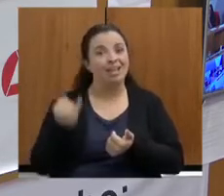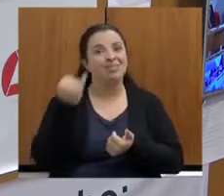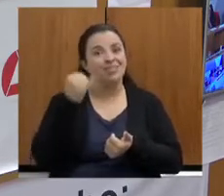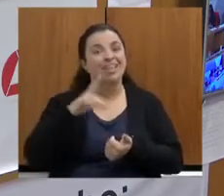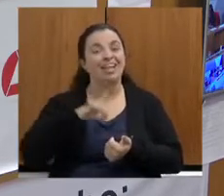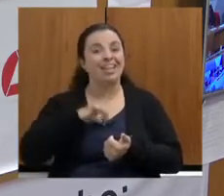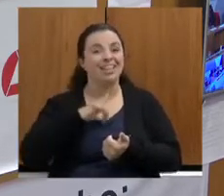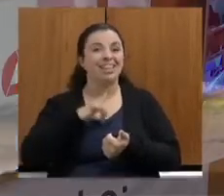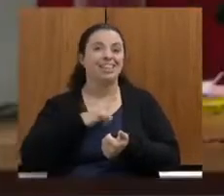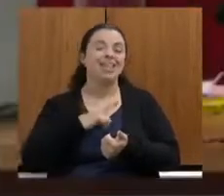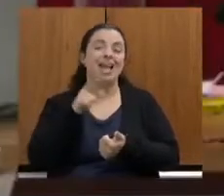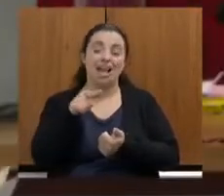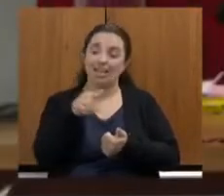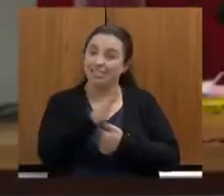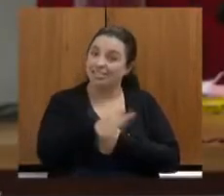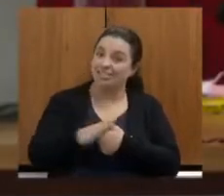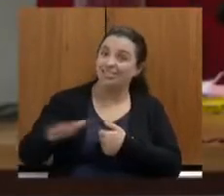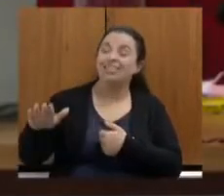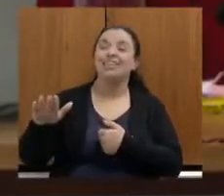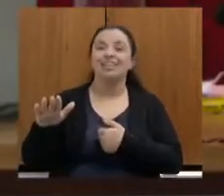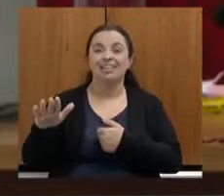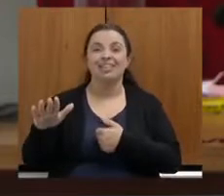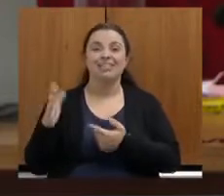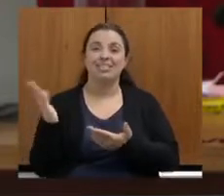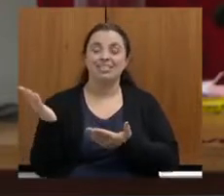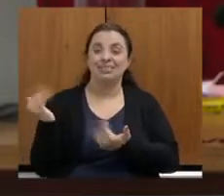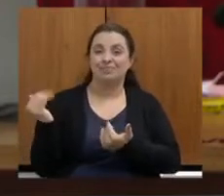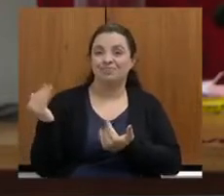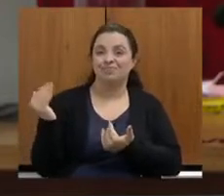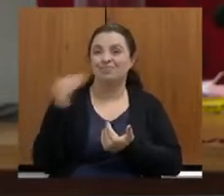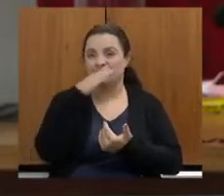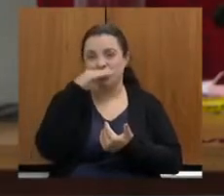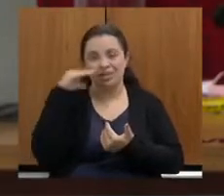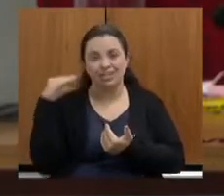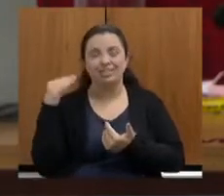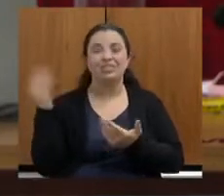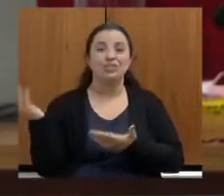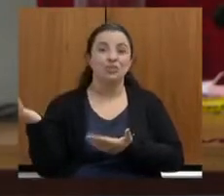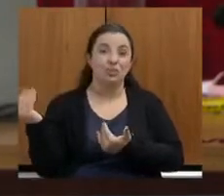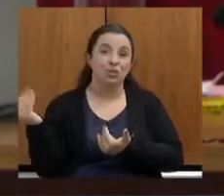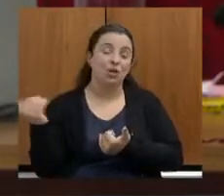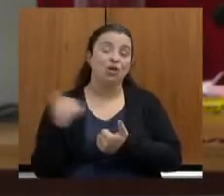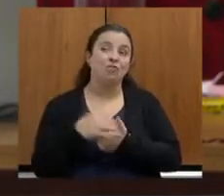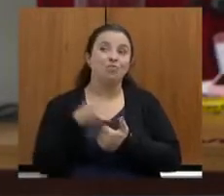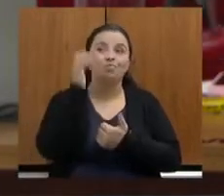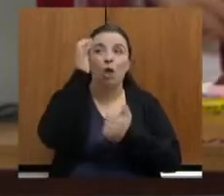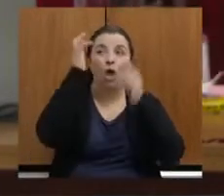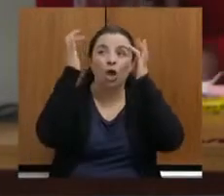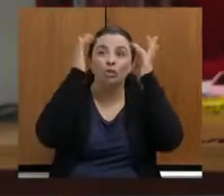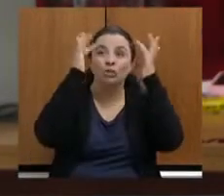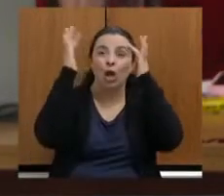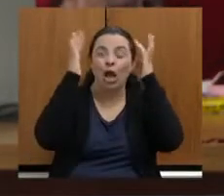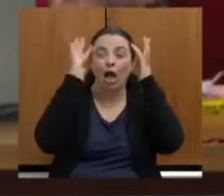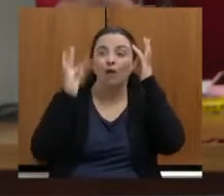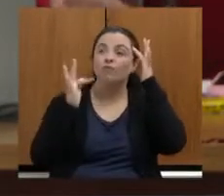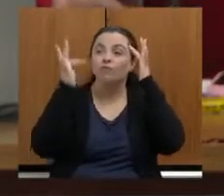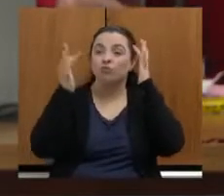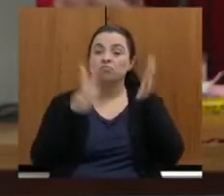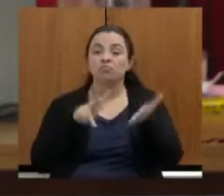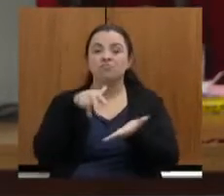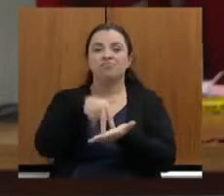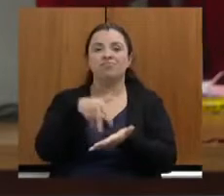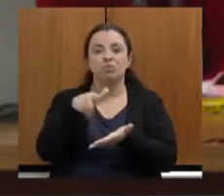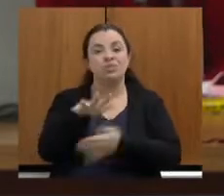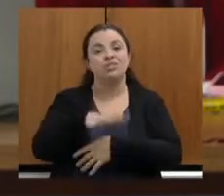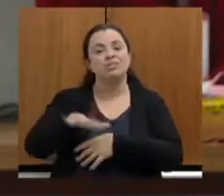termos as nossas crianças os nossos adolescentes e jovens sonhando em atuar no espaço da política